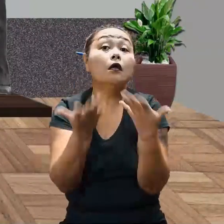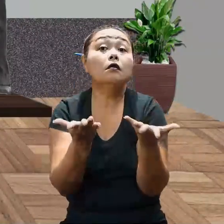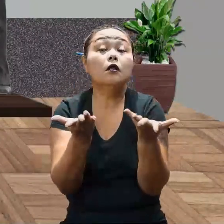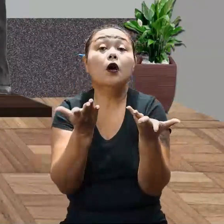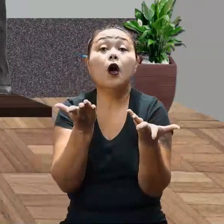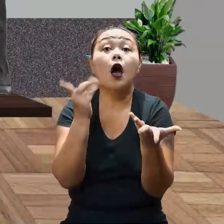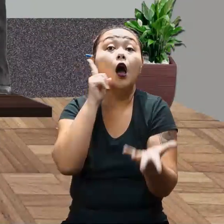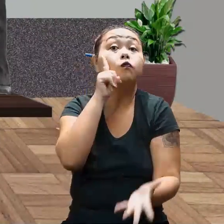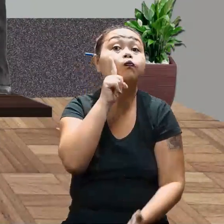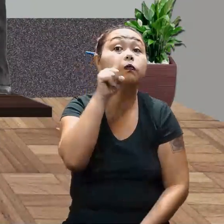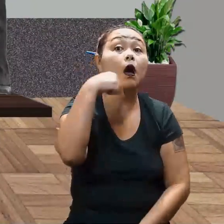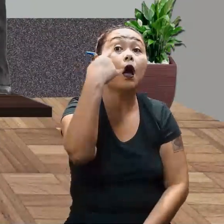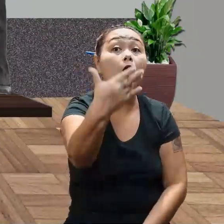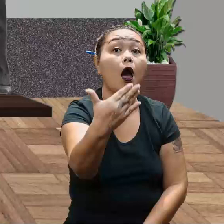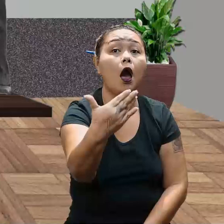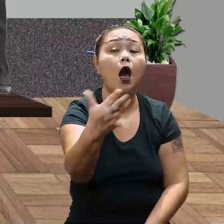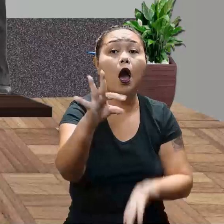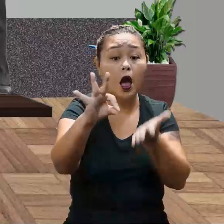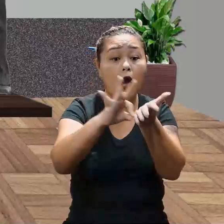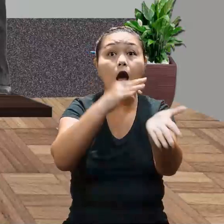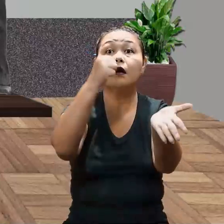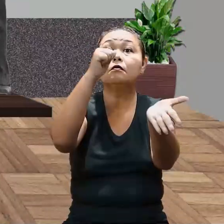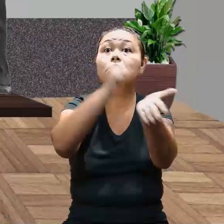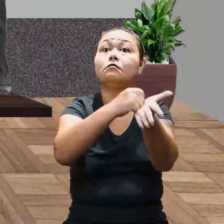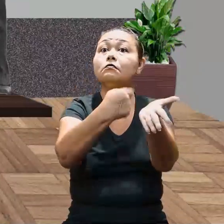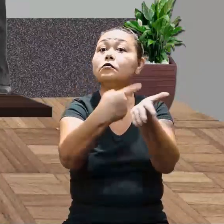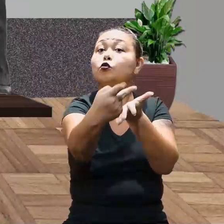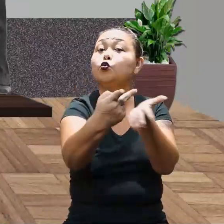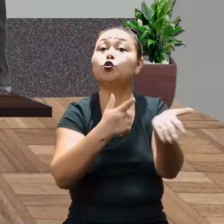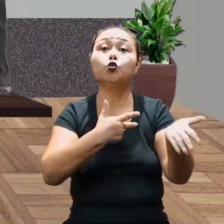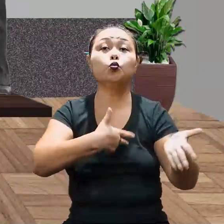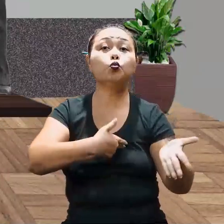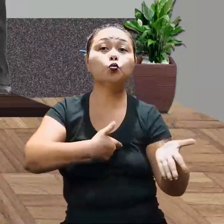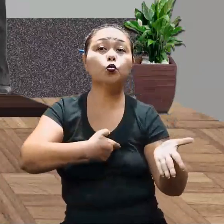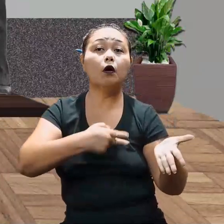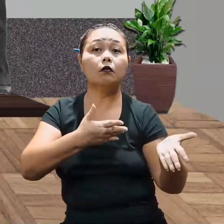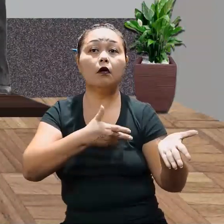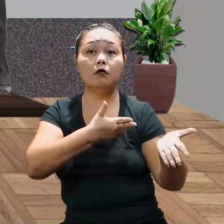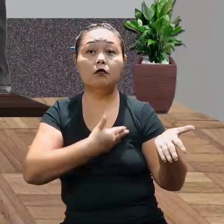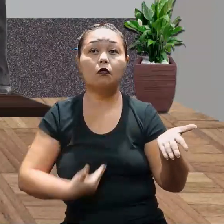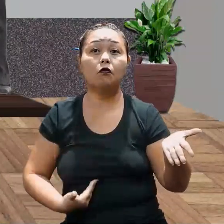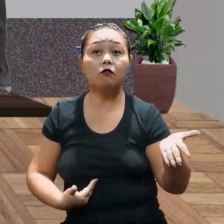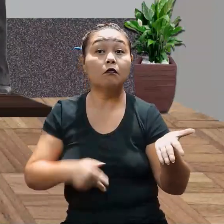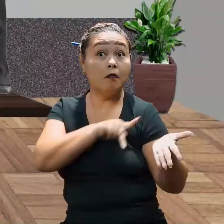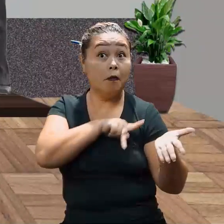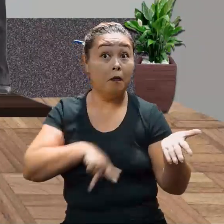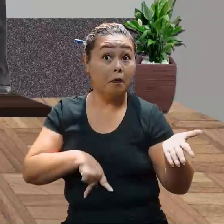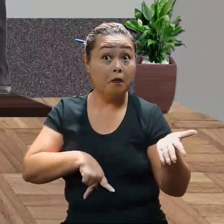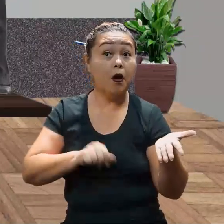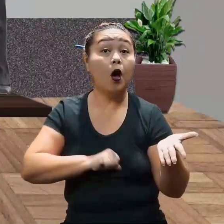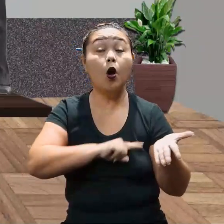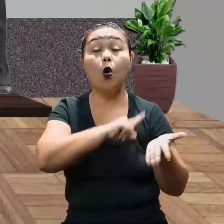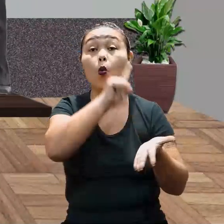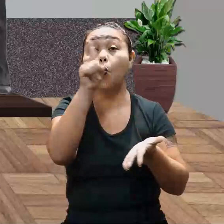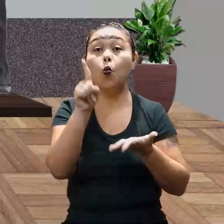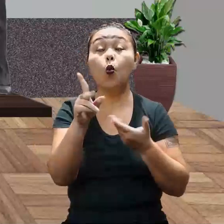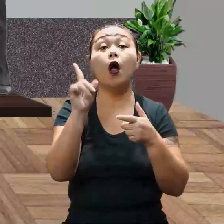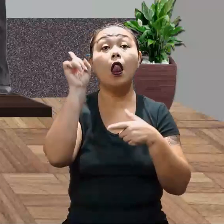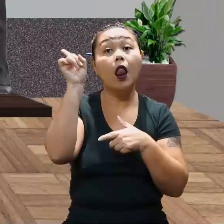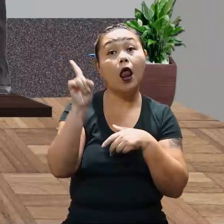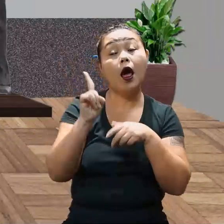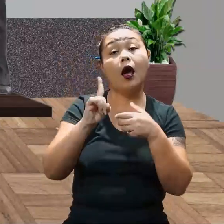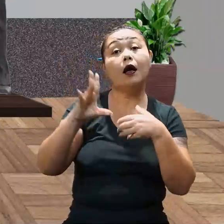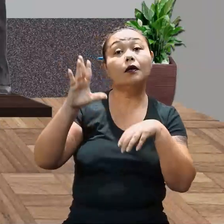os norte-americanos assinaram um acordo, juntamente com Getúlio Vargas, lá na cidade de Washington. É por isso